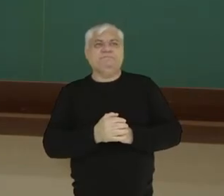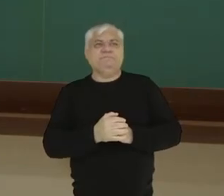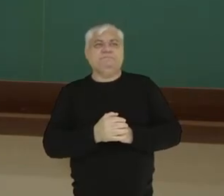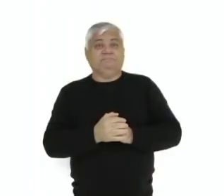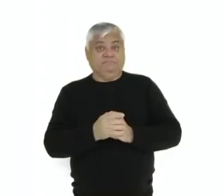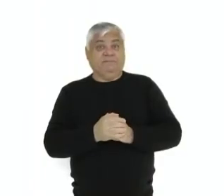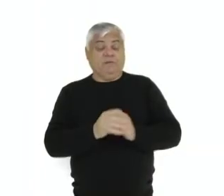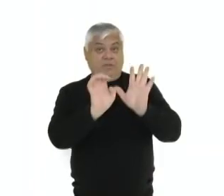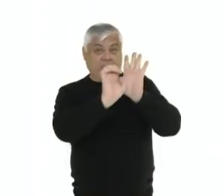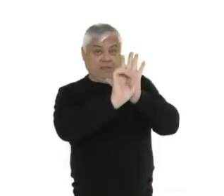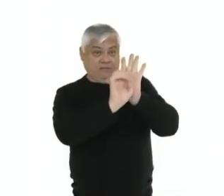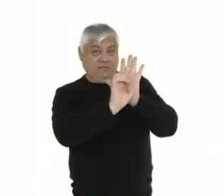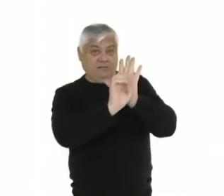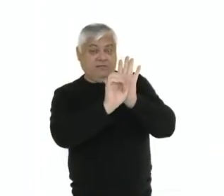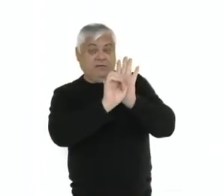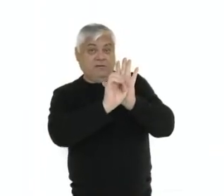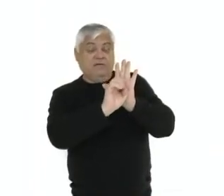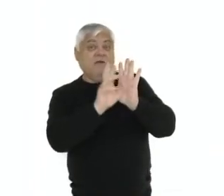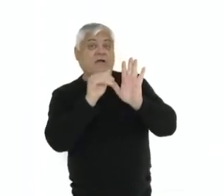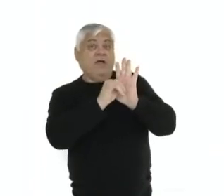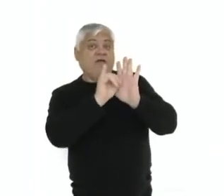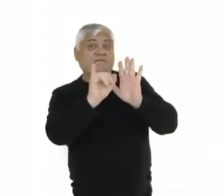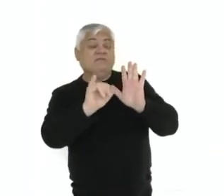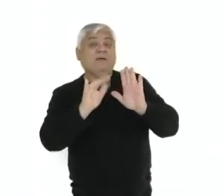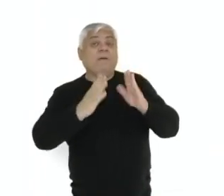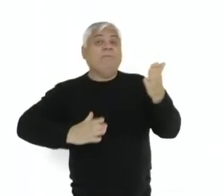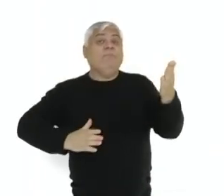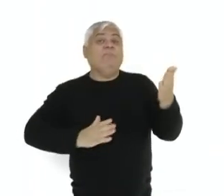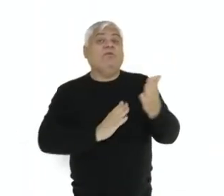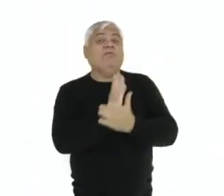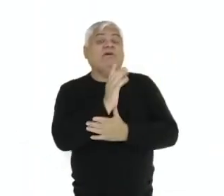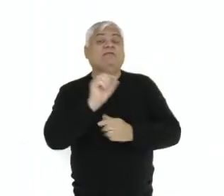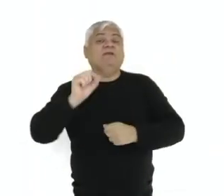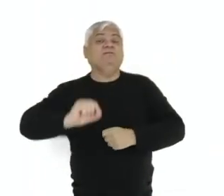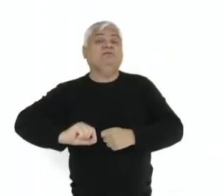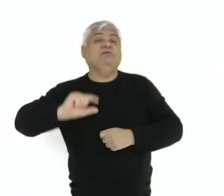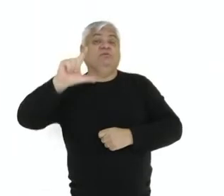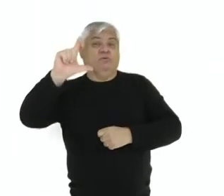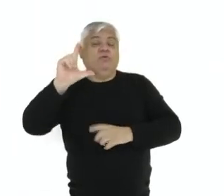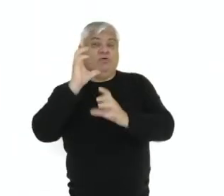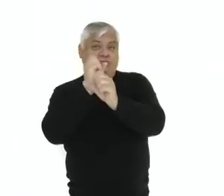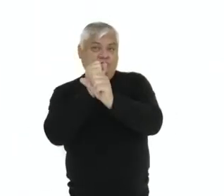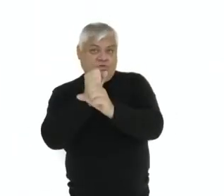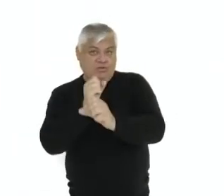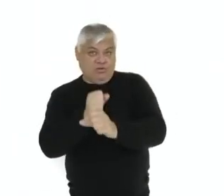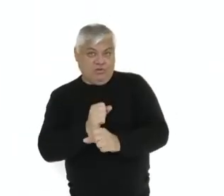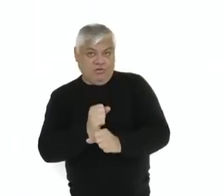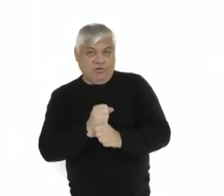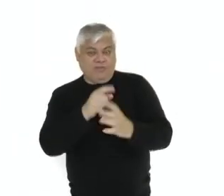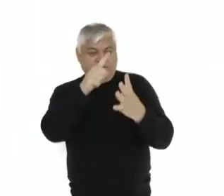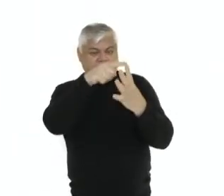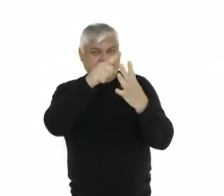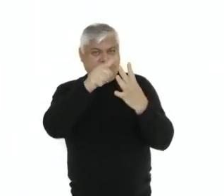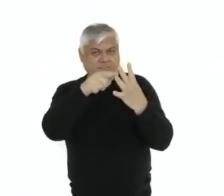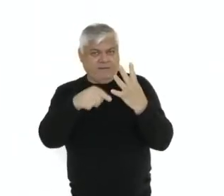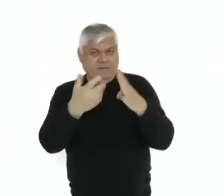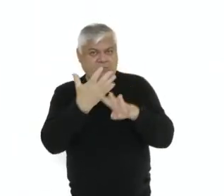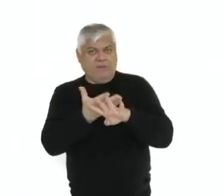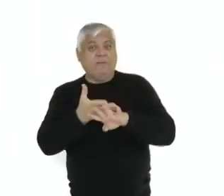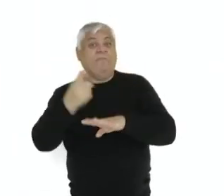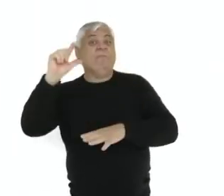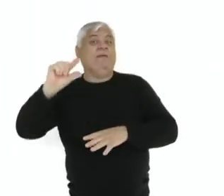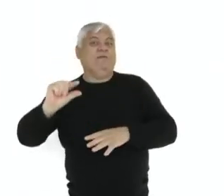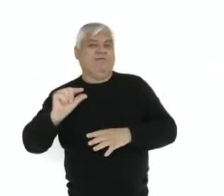Segundo o edital de seleção, o candidato aprovado será aquele para o qual a amplitude das notas obtidas por ele nas quatro disciplinas for